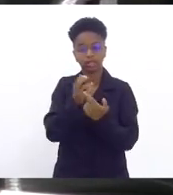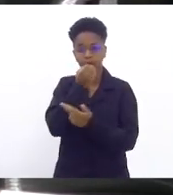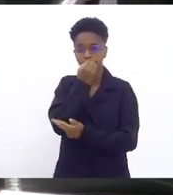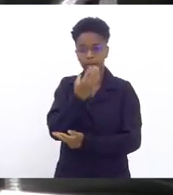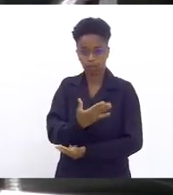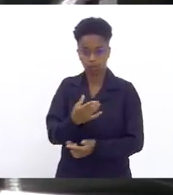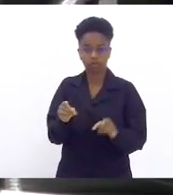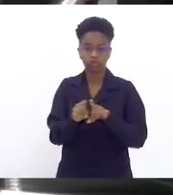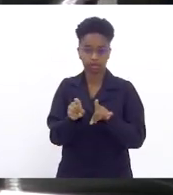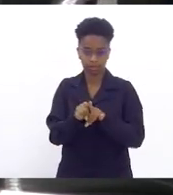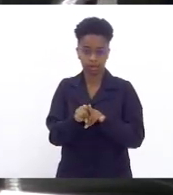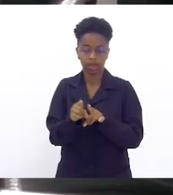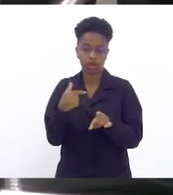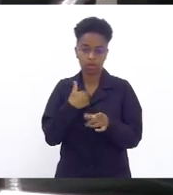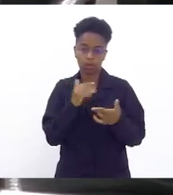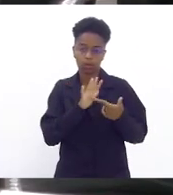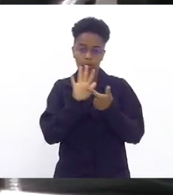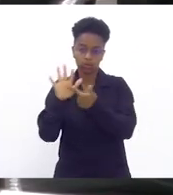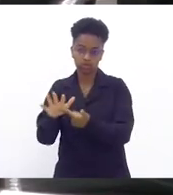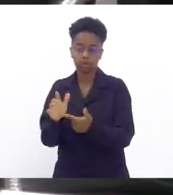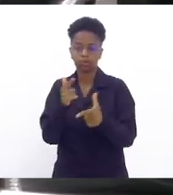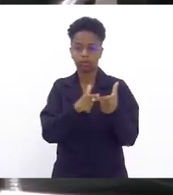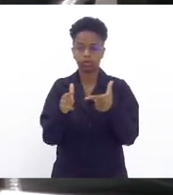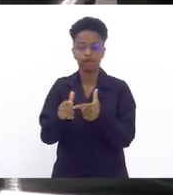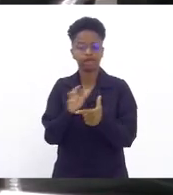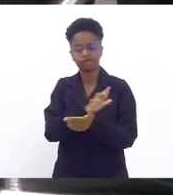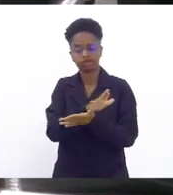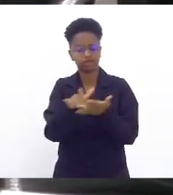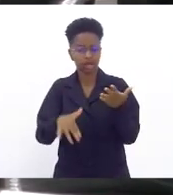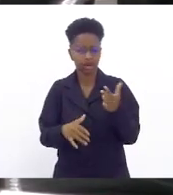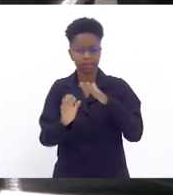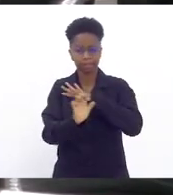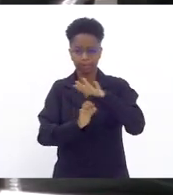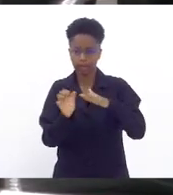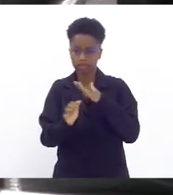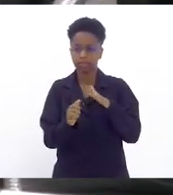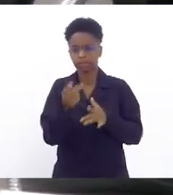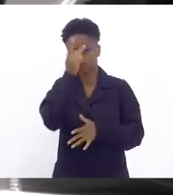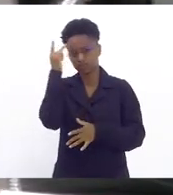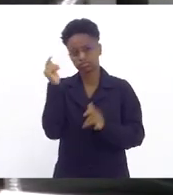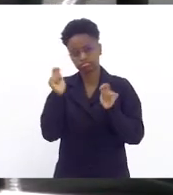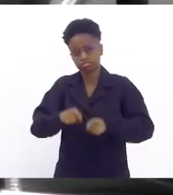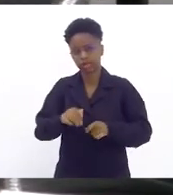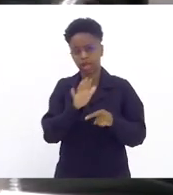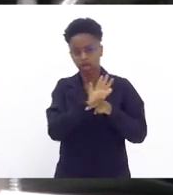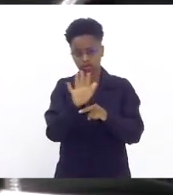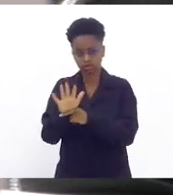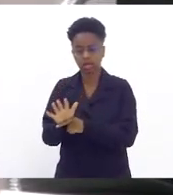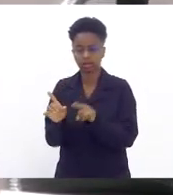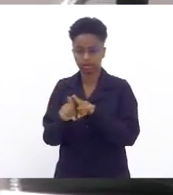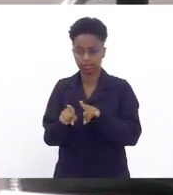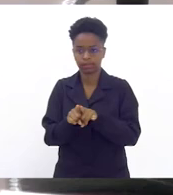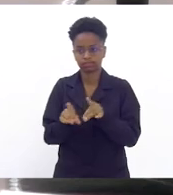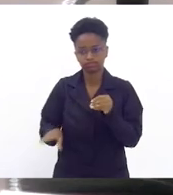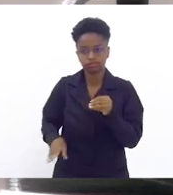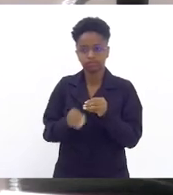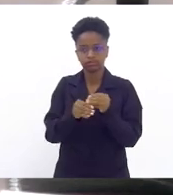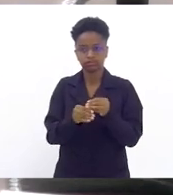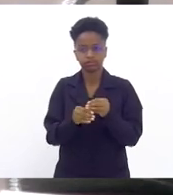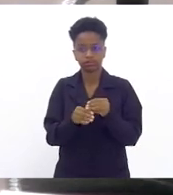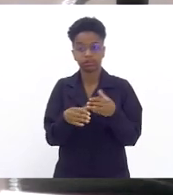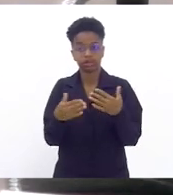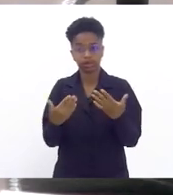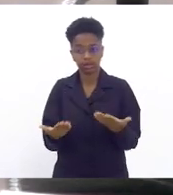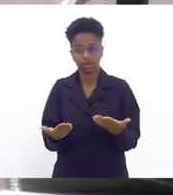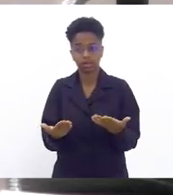isso eu tô levando esse problema para diversos empresários diversas pessoas que podem ajudar a colaborar acrescentar e